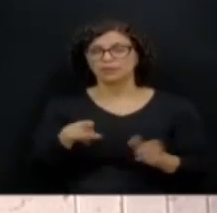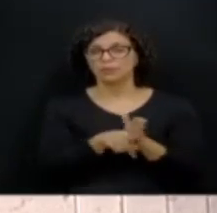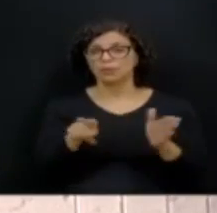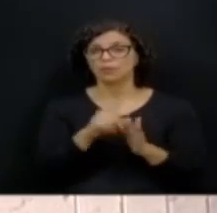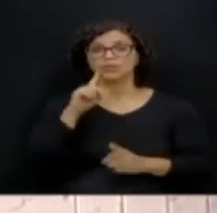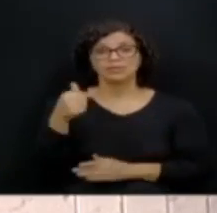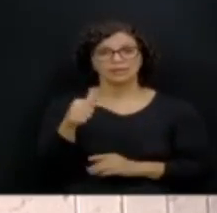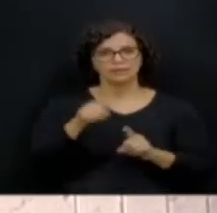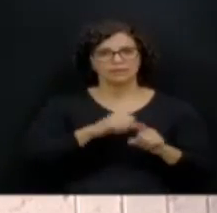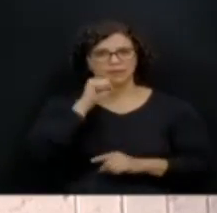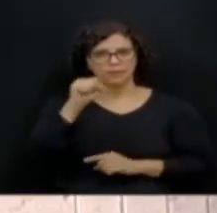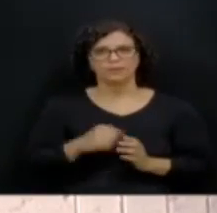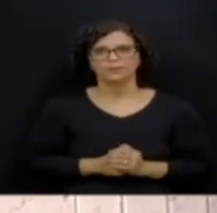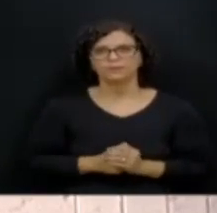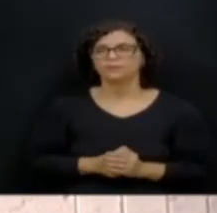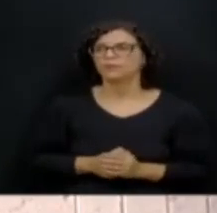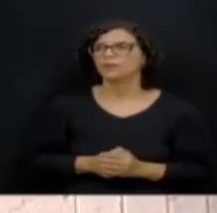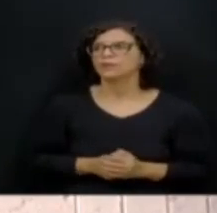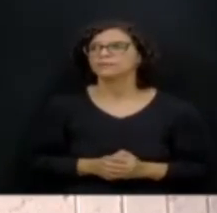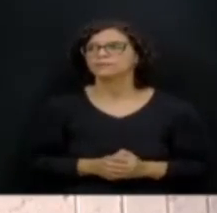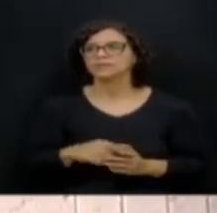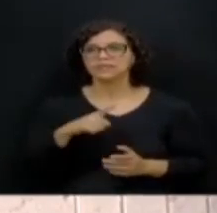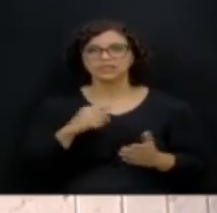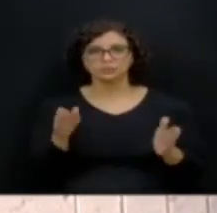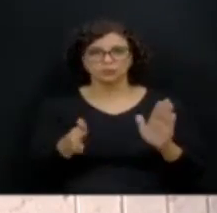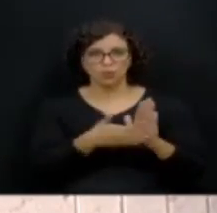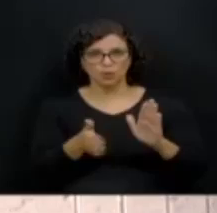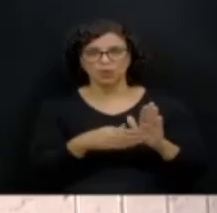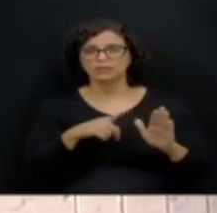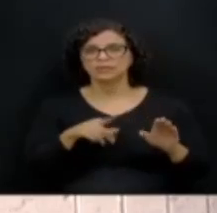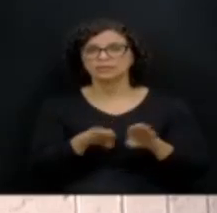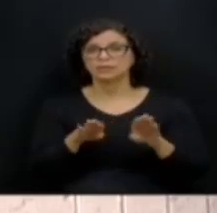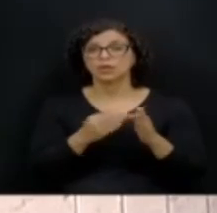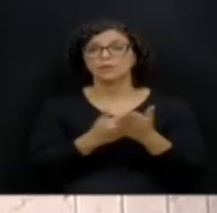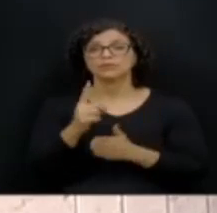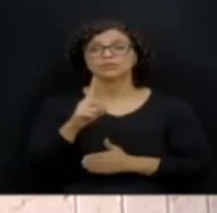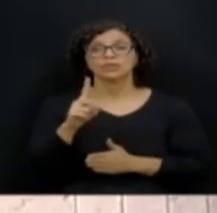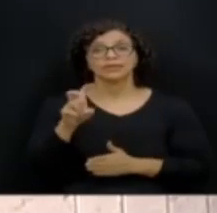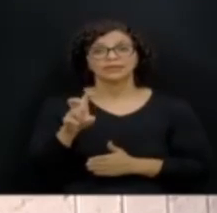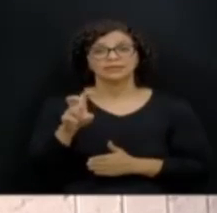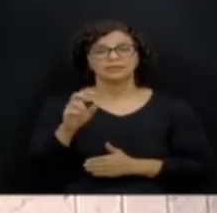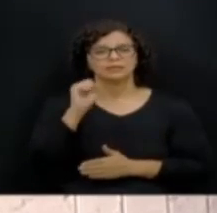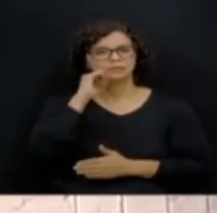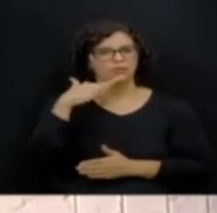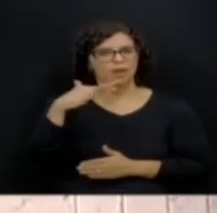dia 7/4, os acolhimentos para início das propostas é no dia 15/3 que teve.